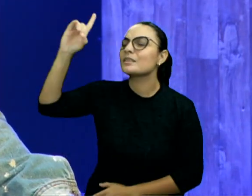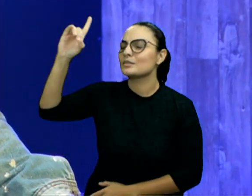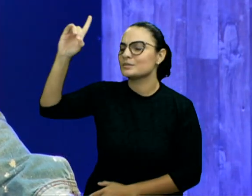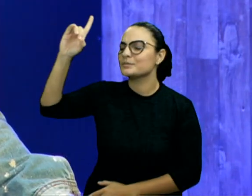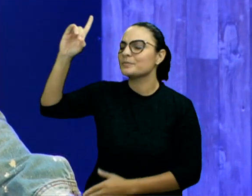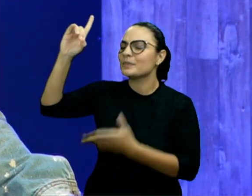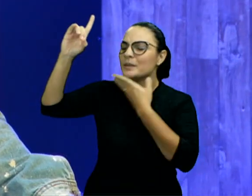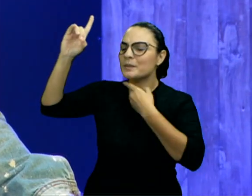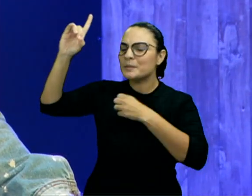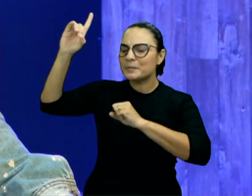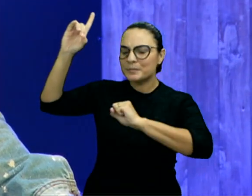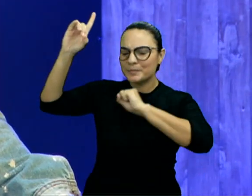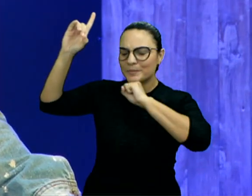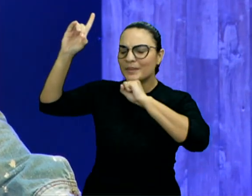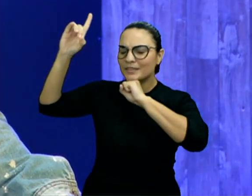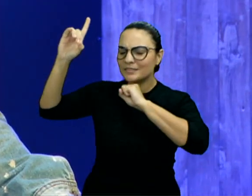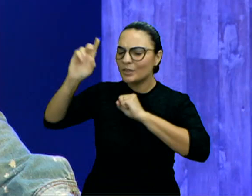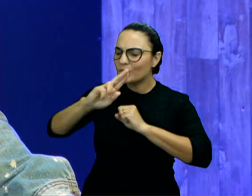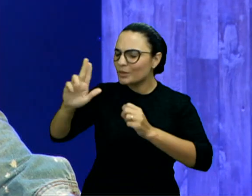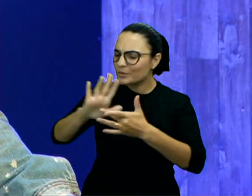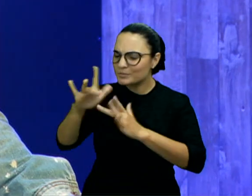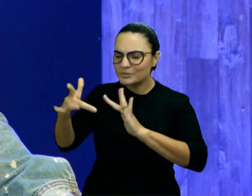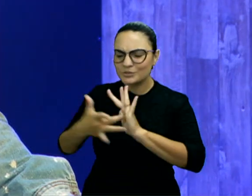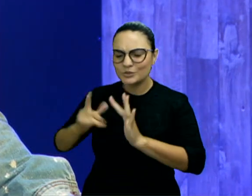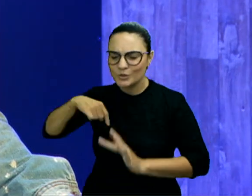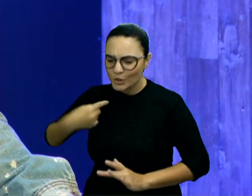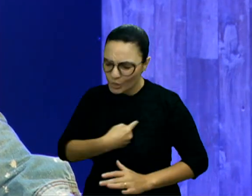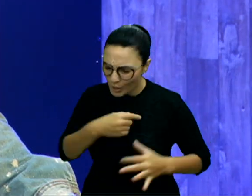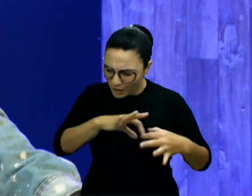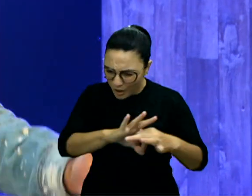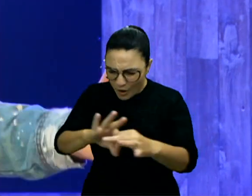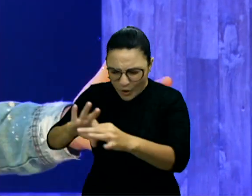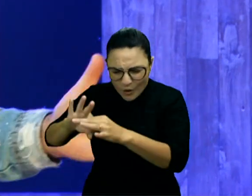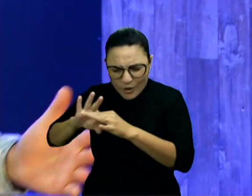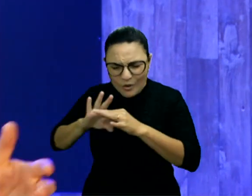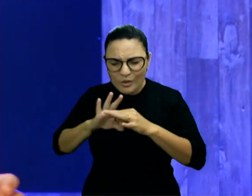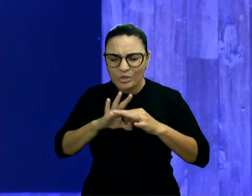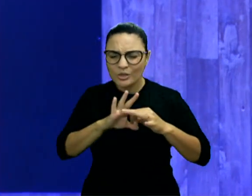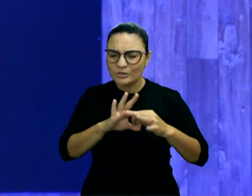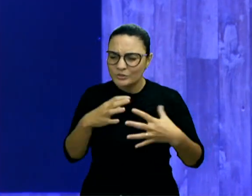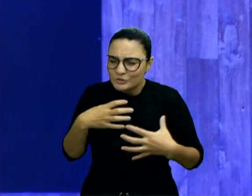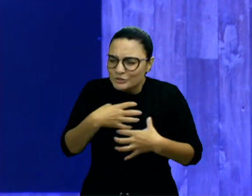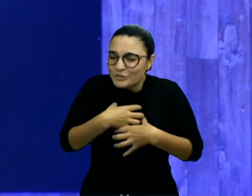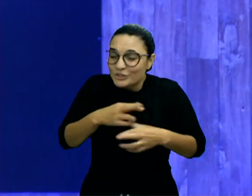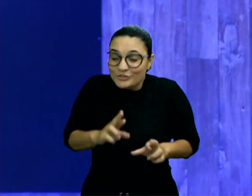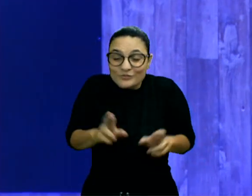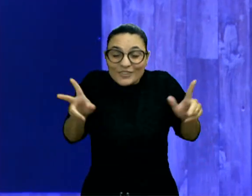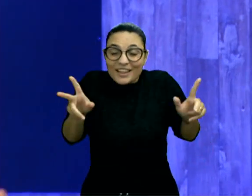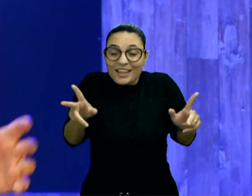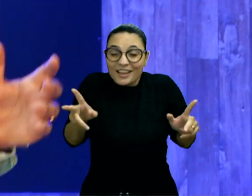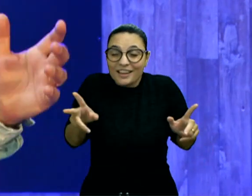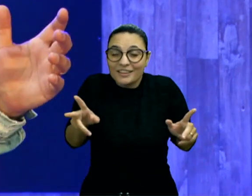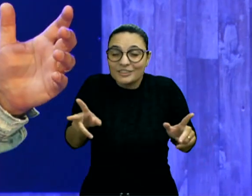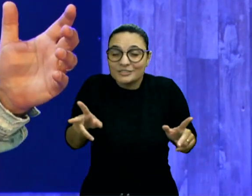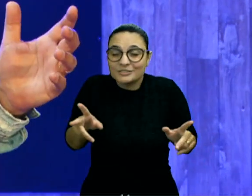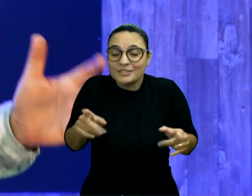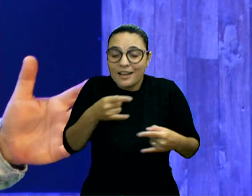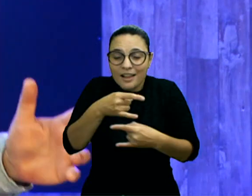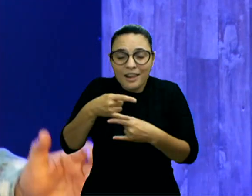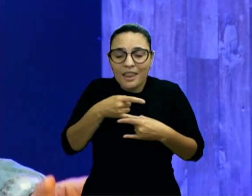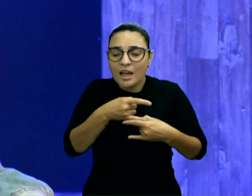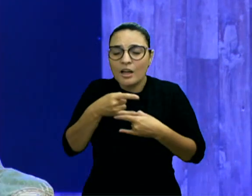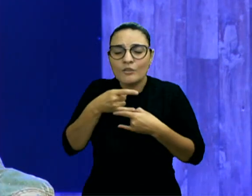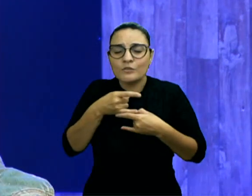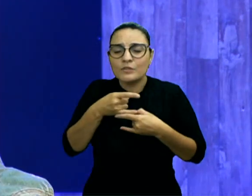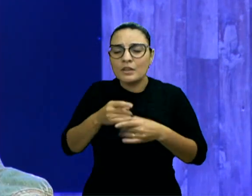nome de Jesus que nós estamos reunidos nessa noite. É uma forma diferente, online, mas, Pai, o Senhor